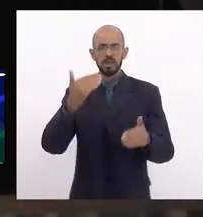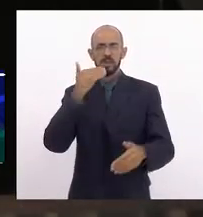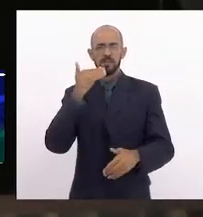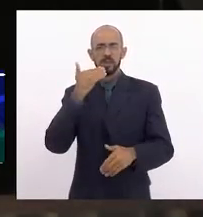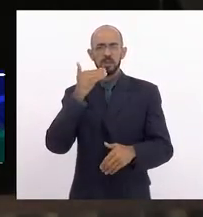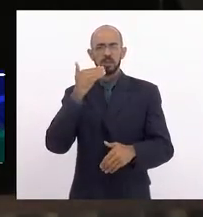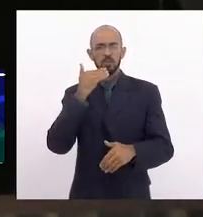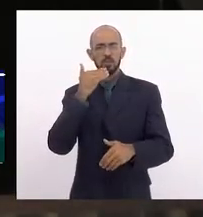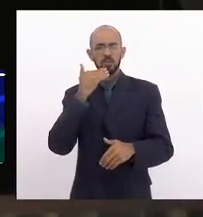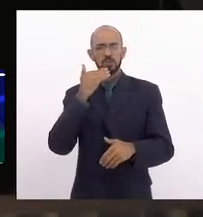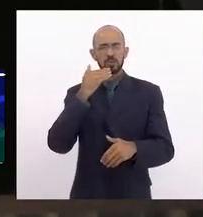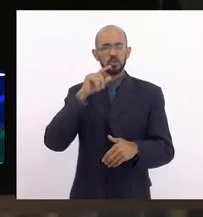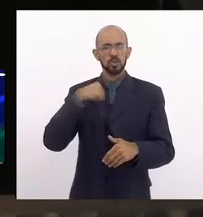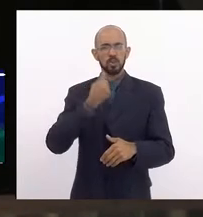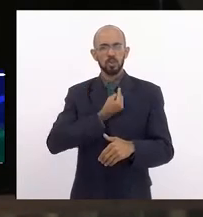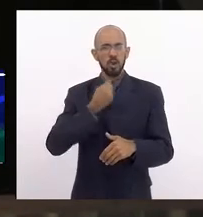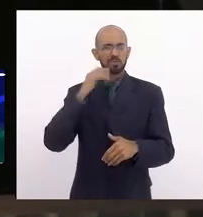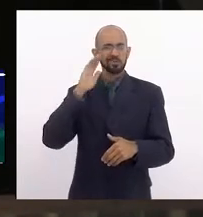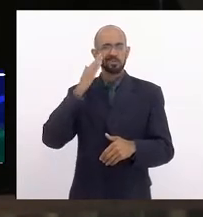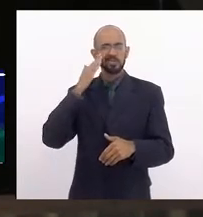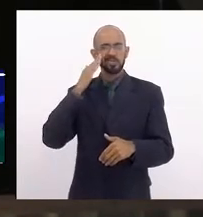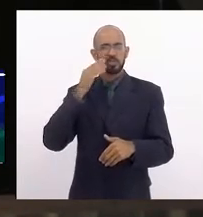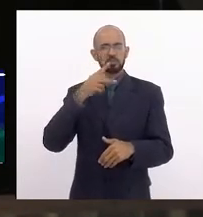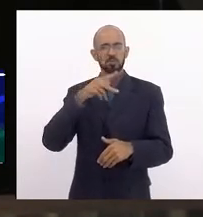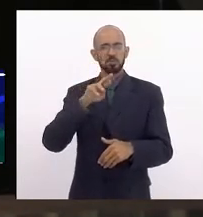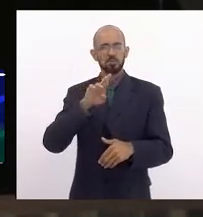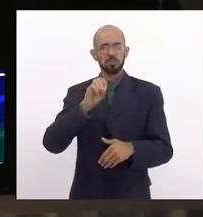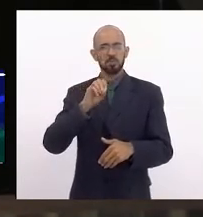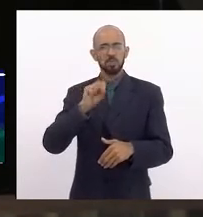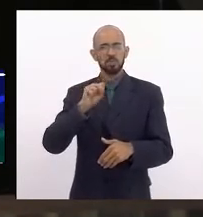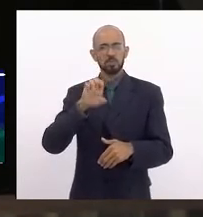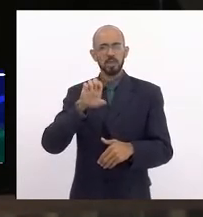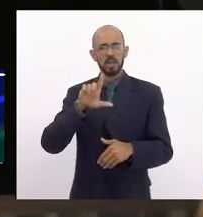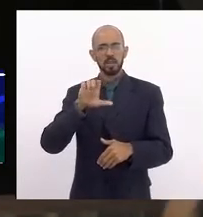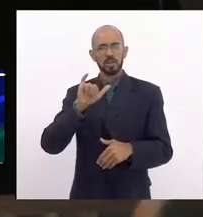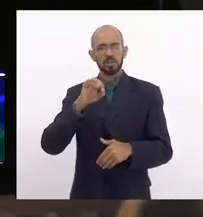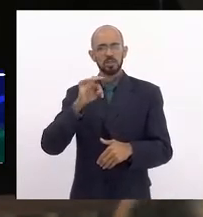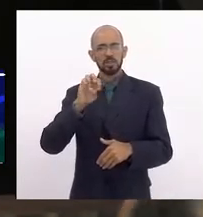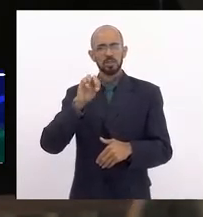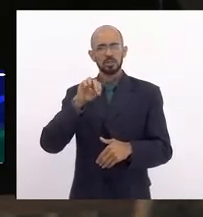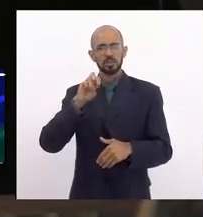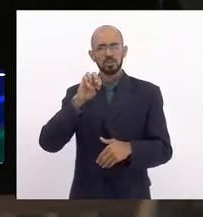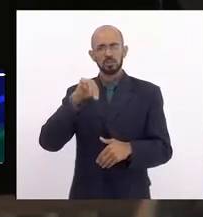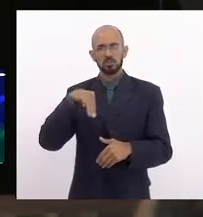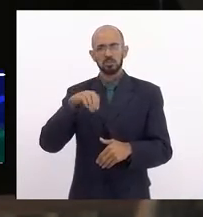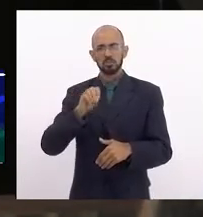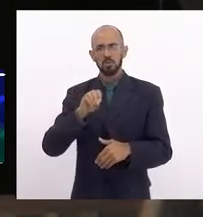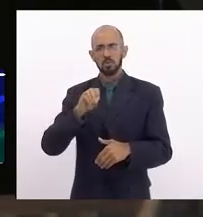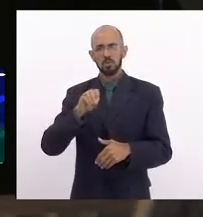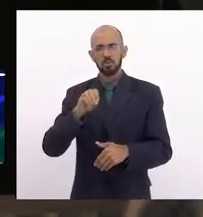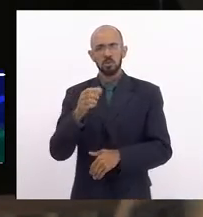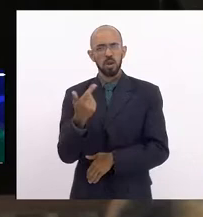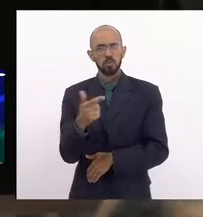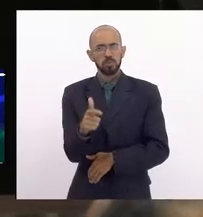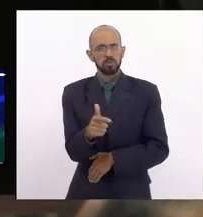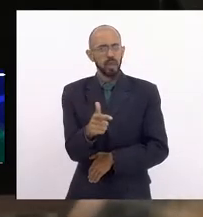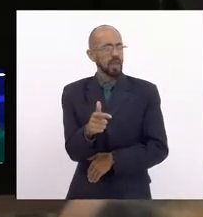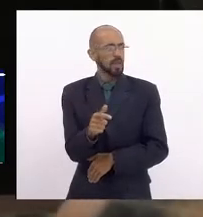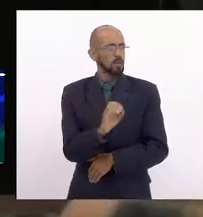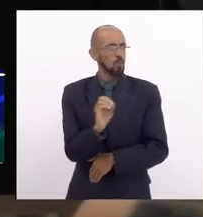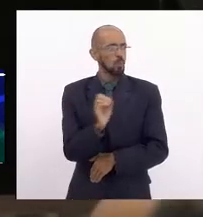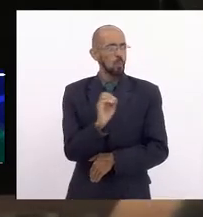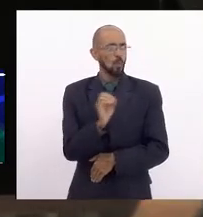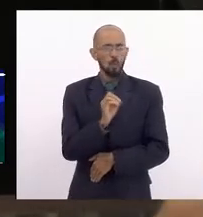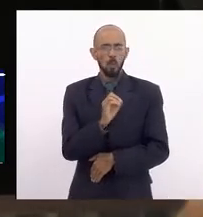nós entendemos como proselitismo já de cara eu preciso avisar que não há nenhum mal nenhum